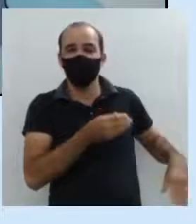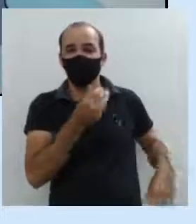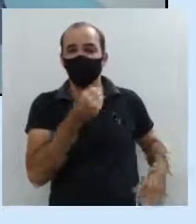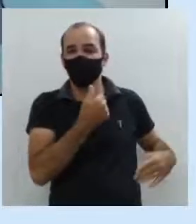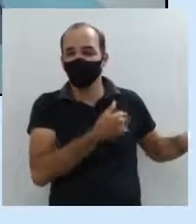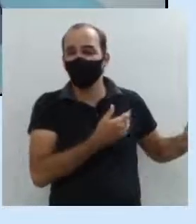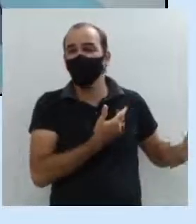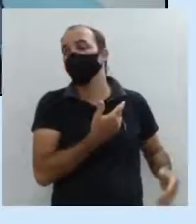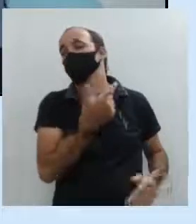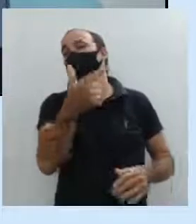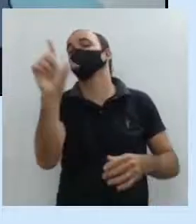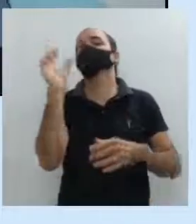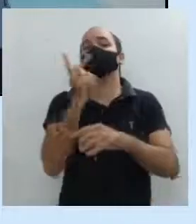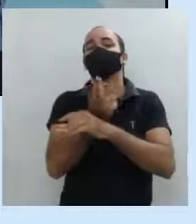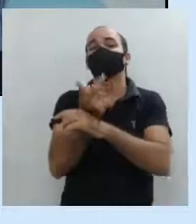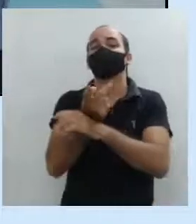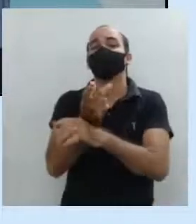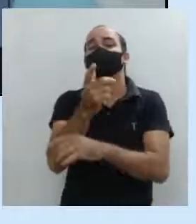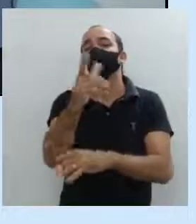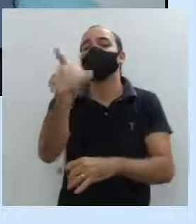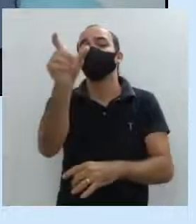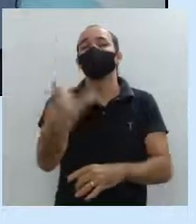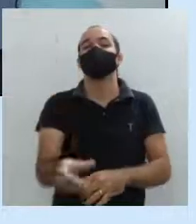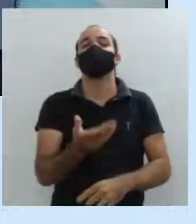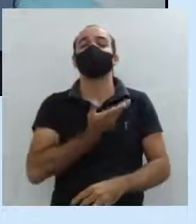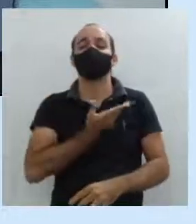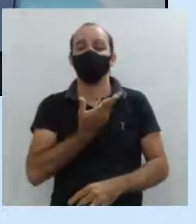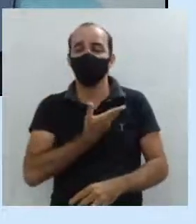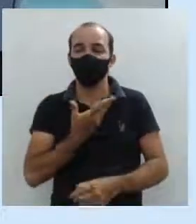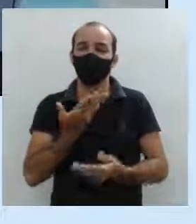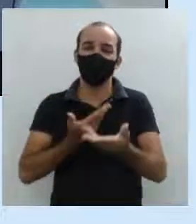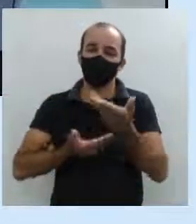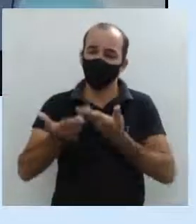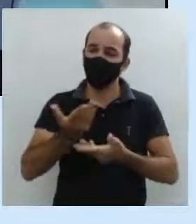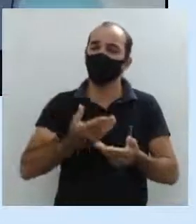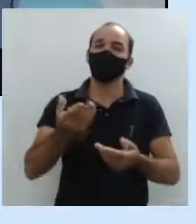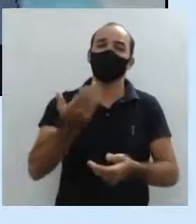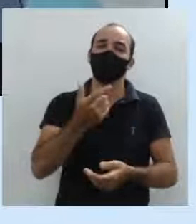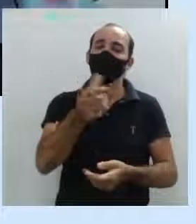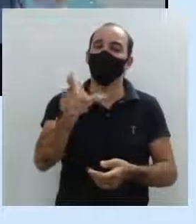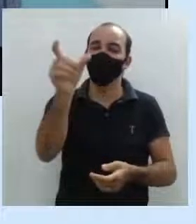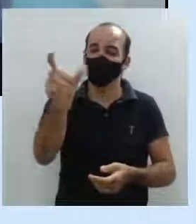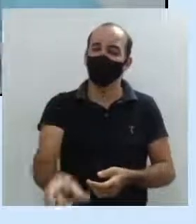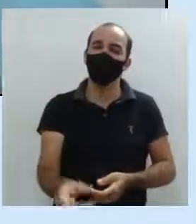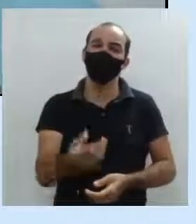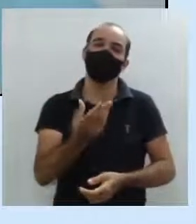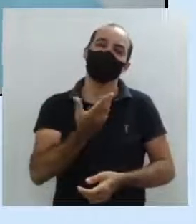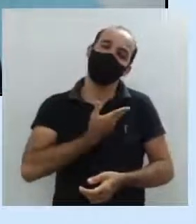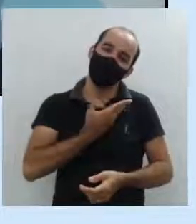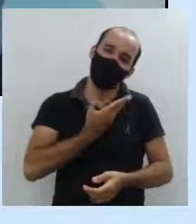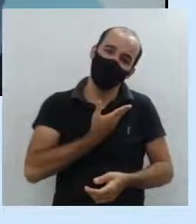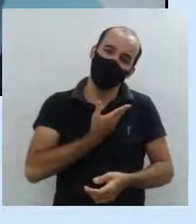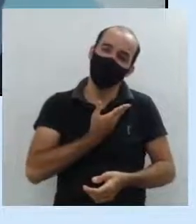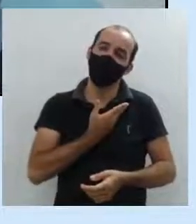outro amigo. Vou conviver com outra pessoa, essa pessoa vai ser agora minha amiga. E de repente essa pessoa faz algo contra